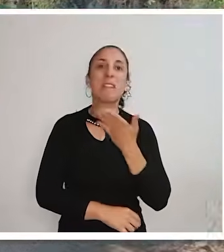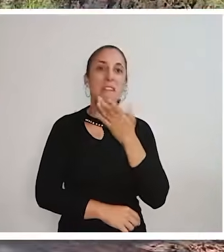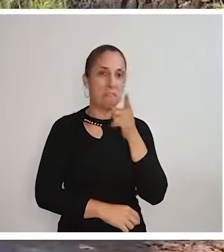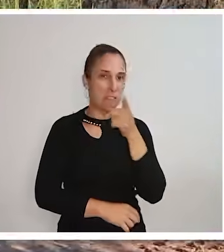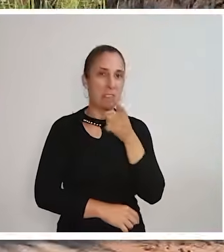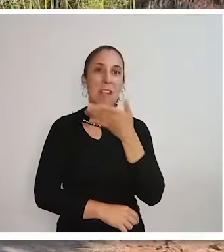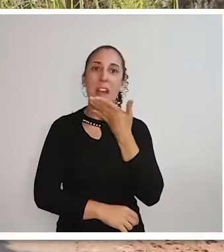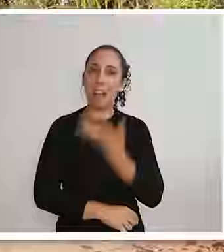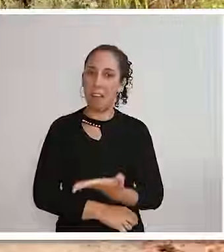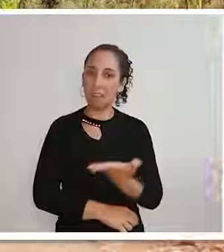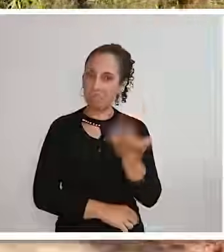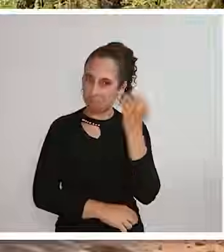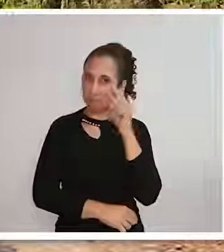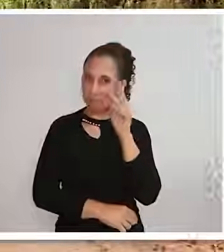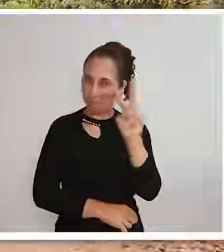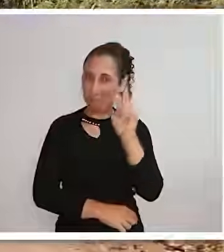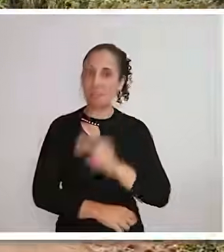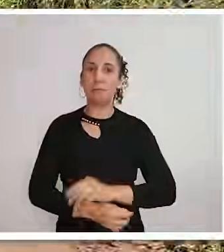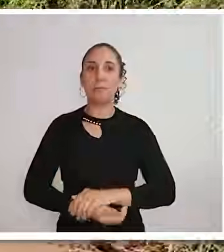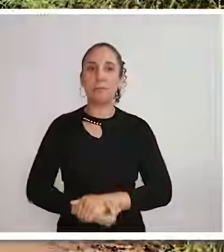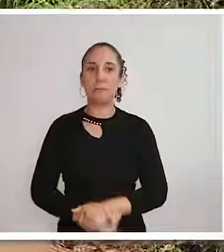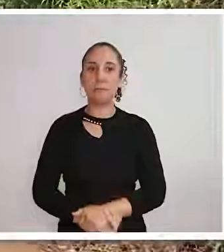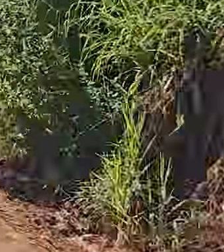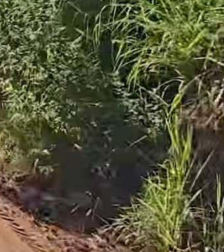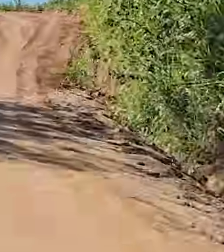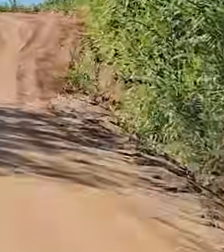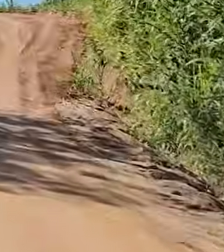impressionado. Vamos lá conferir.